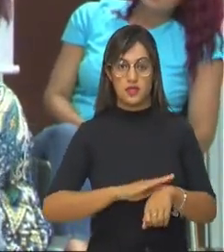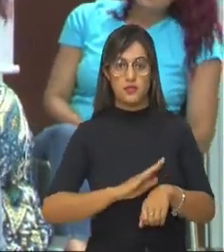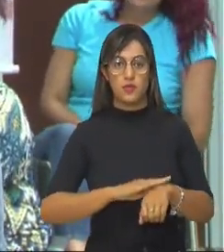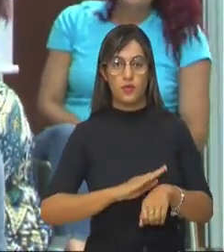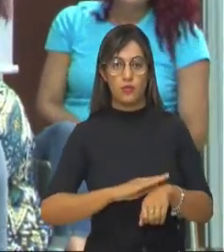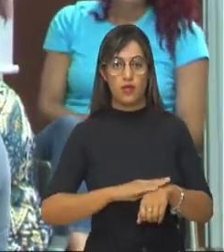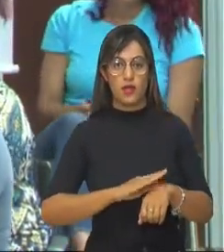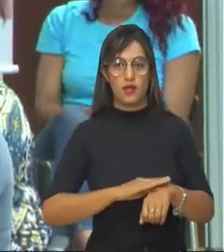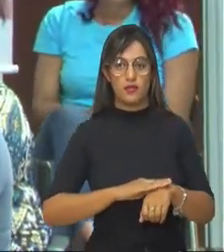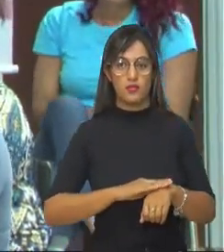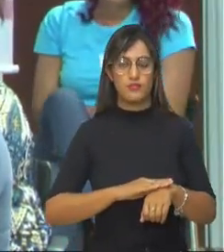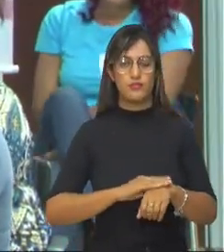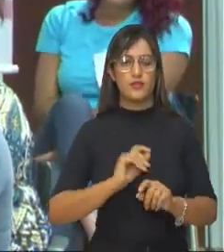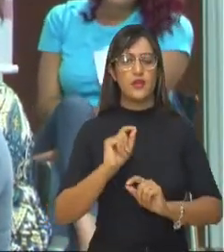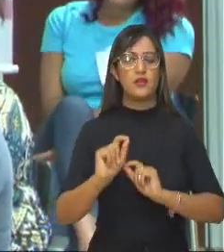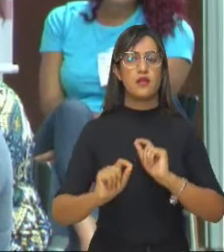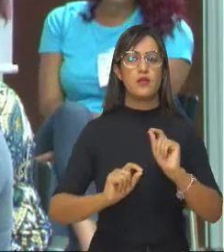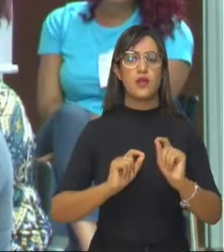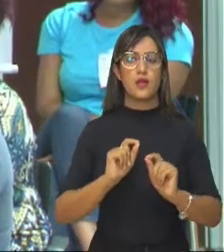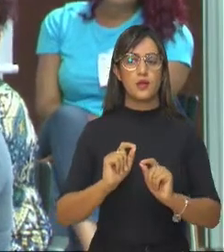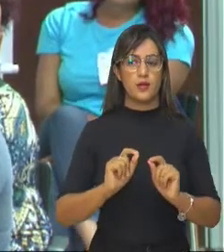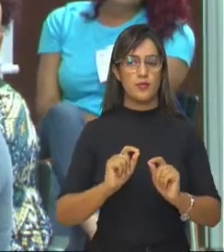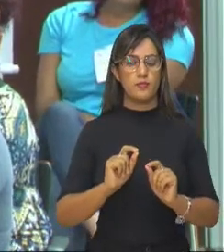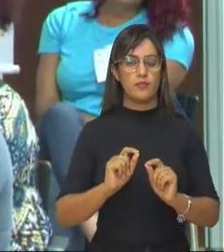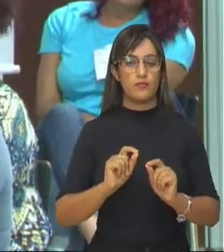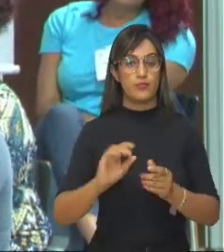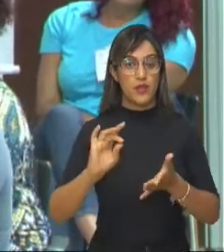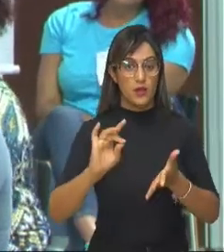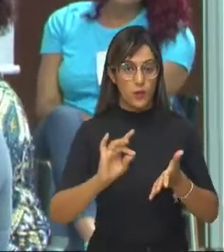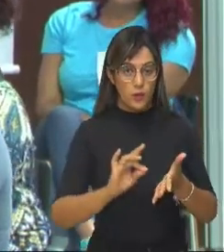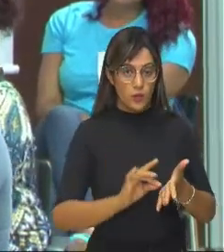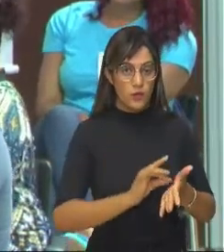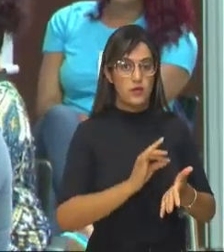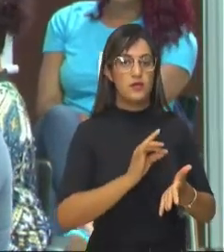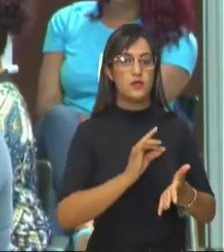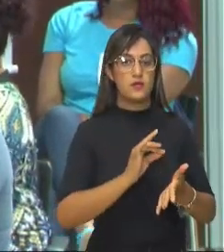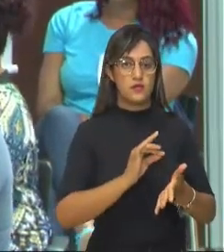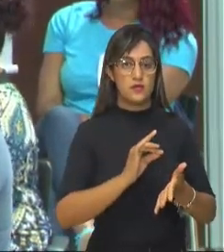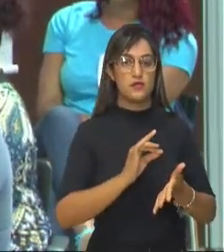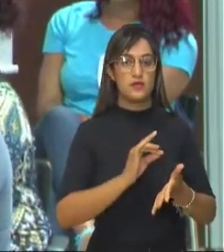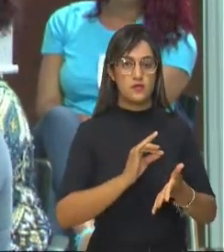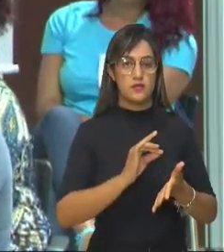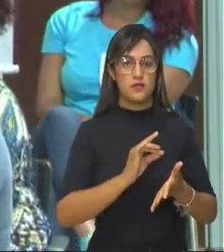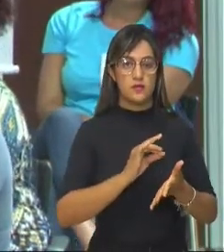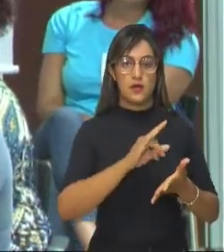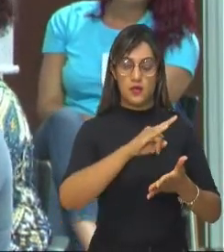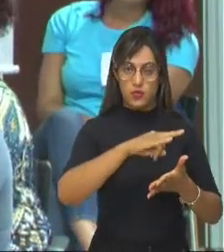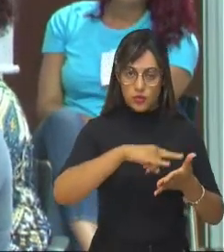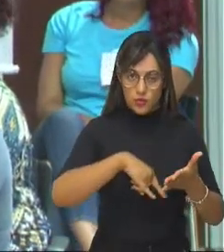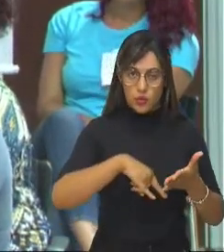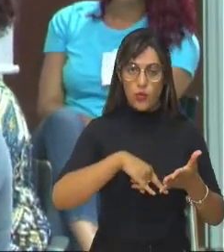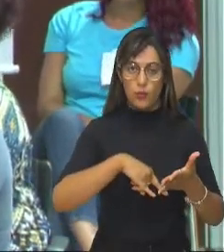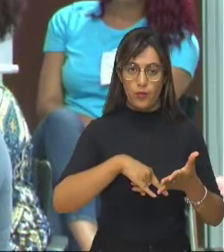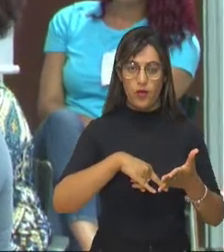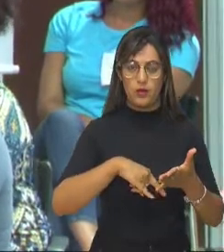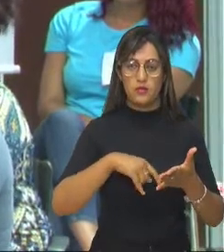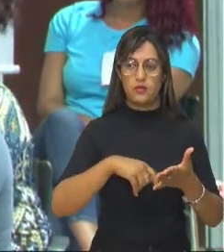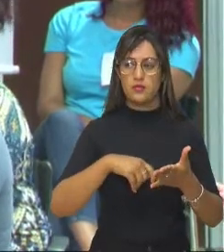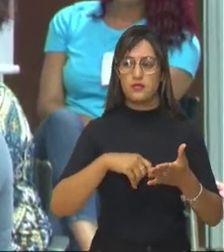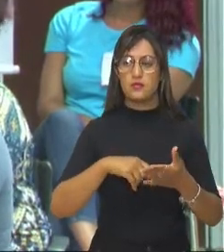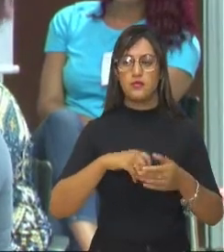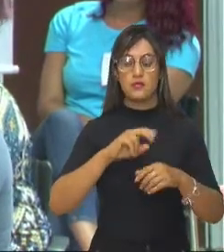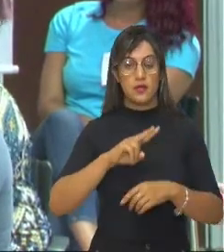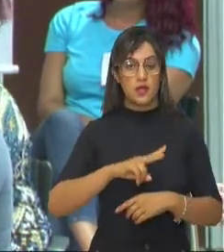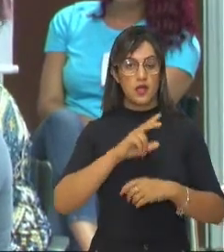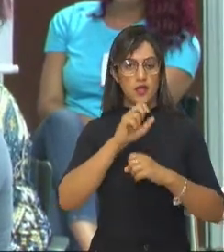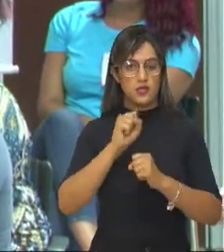imagem, né, em que eu assino um despacho que faz existir um prêmio que até